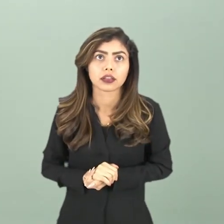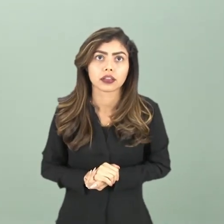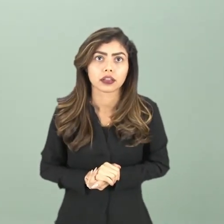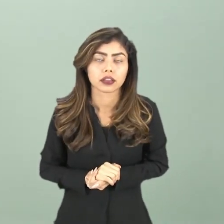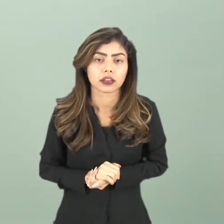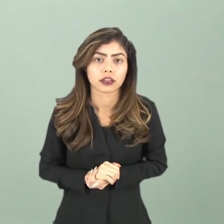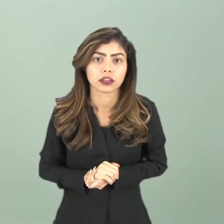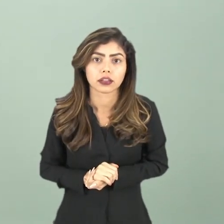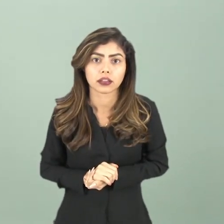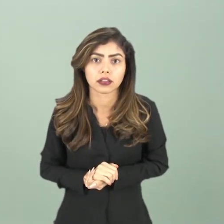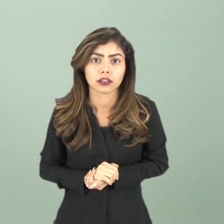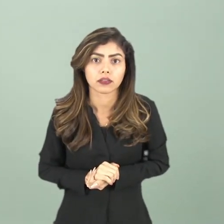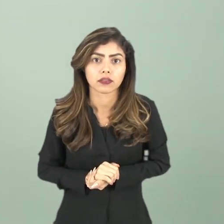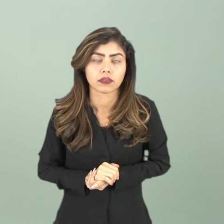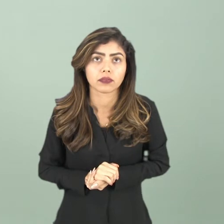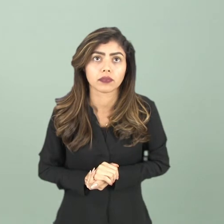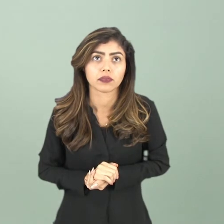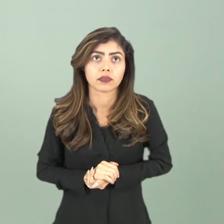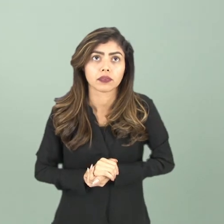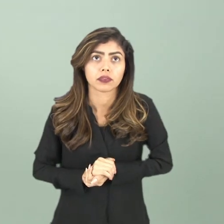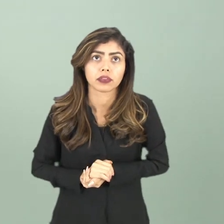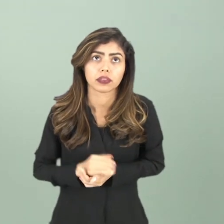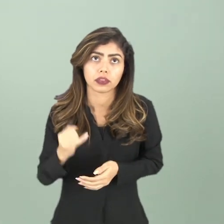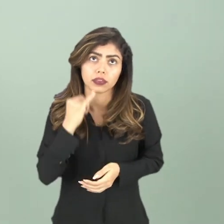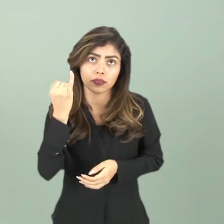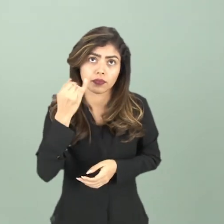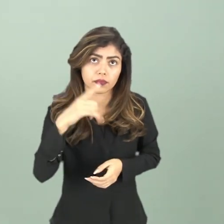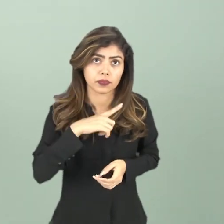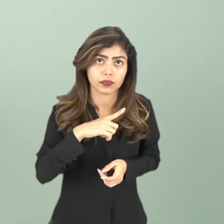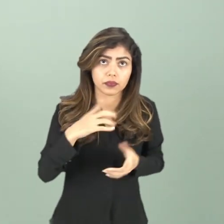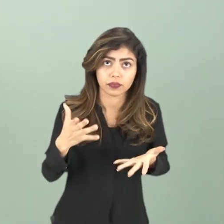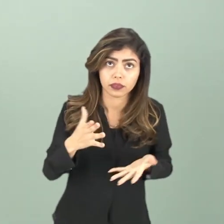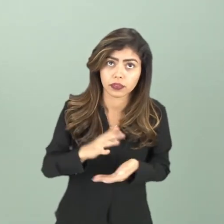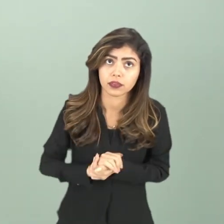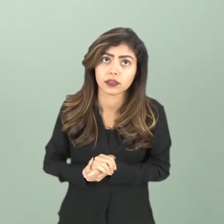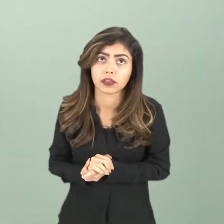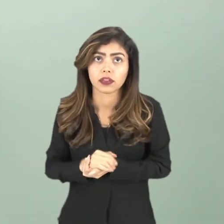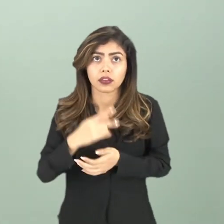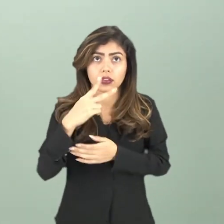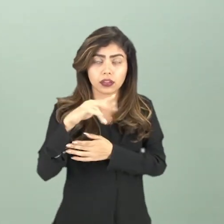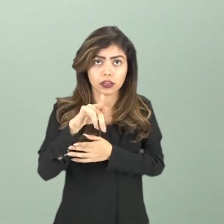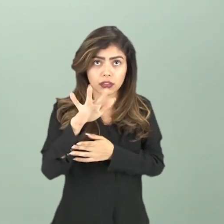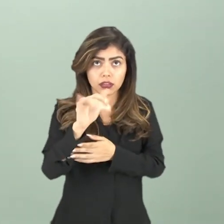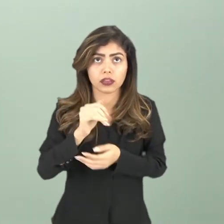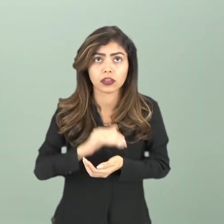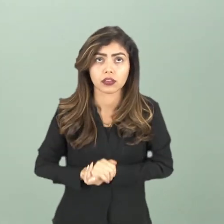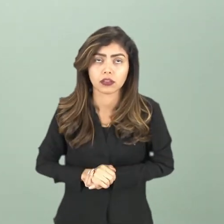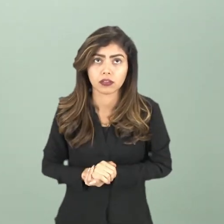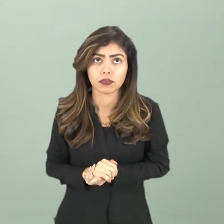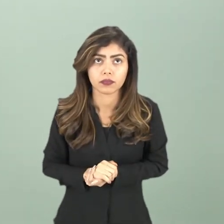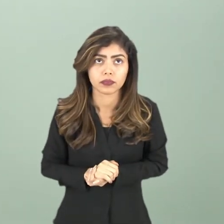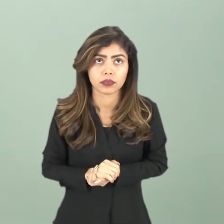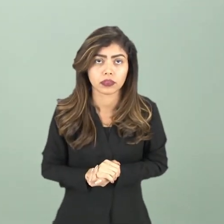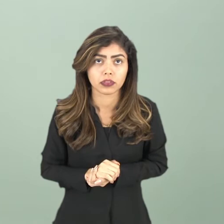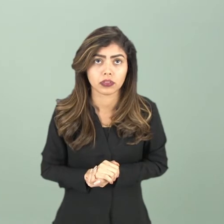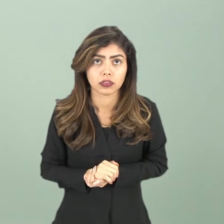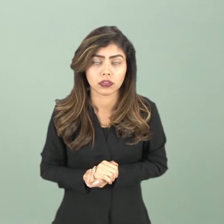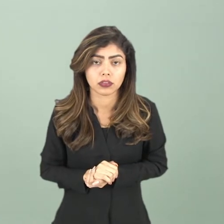Então, pónganse las pilas y no se duerman, ok?